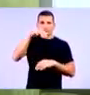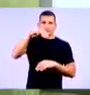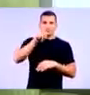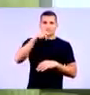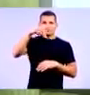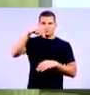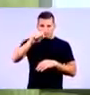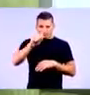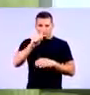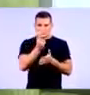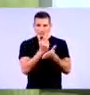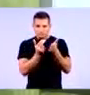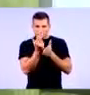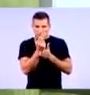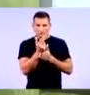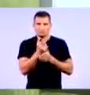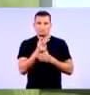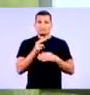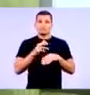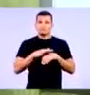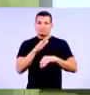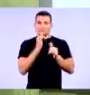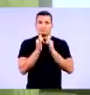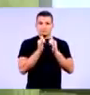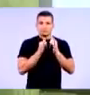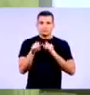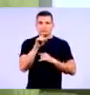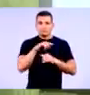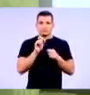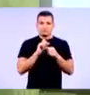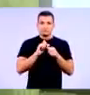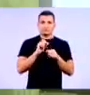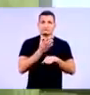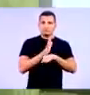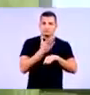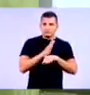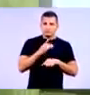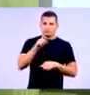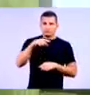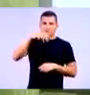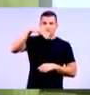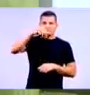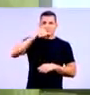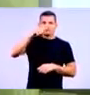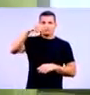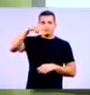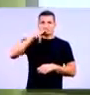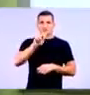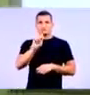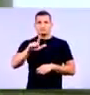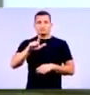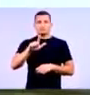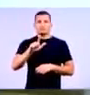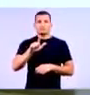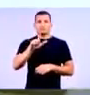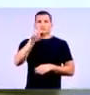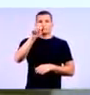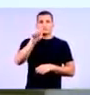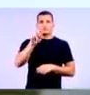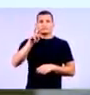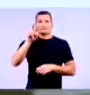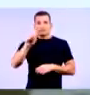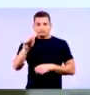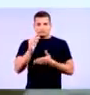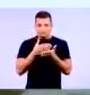dar bastante informação para vocês construírem a tarefa, que é o manual do AVA. Vamos à